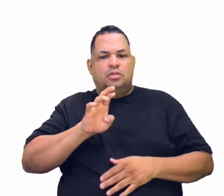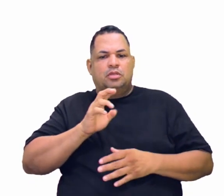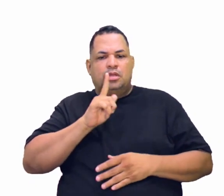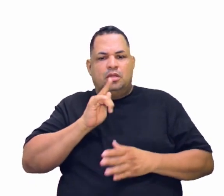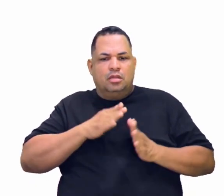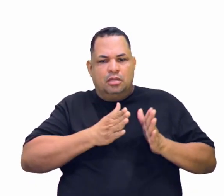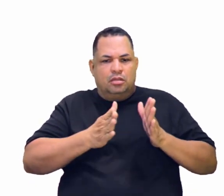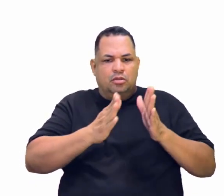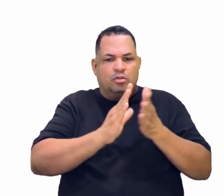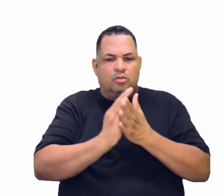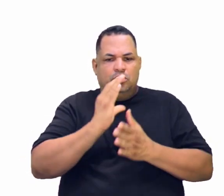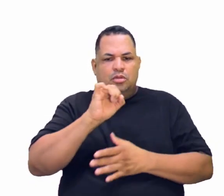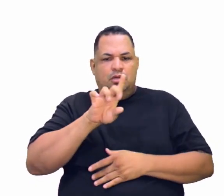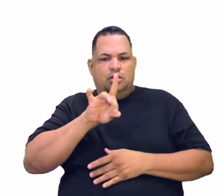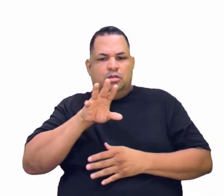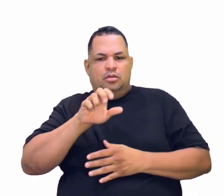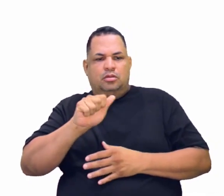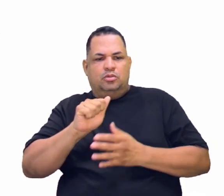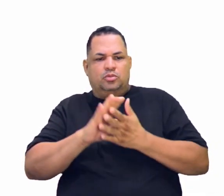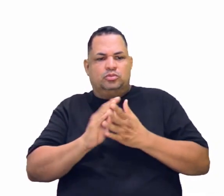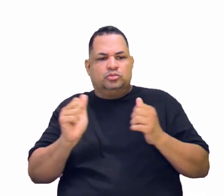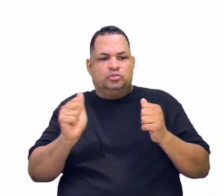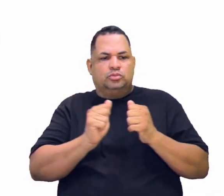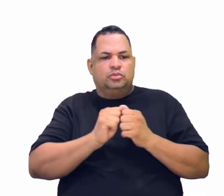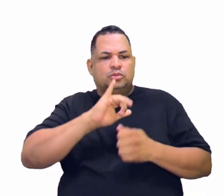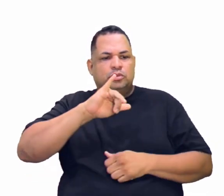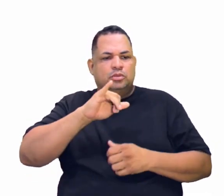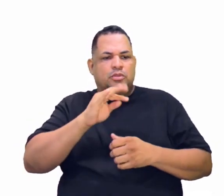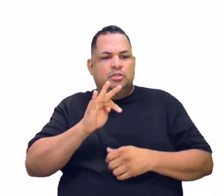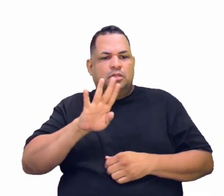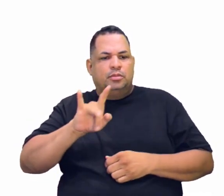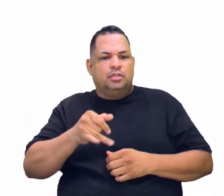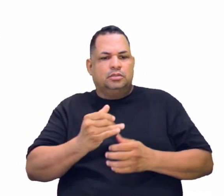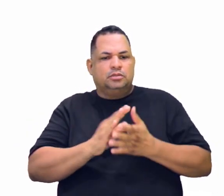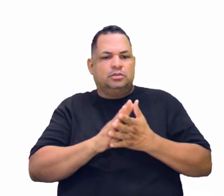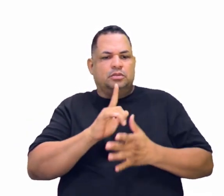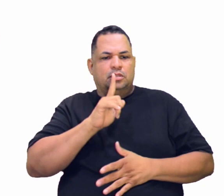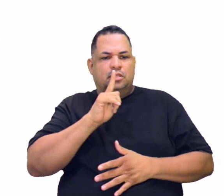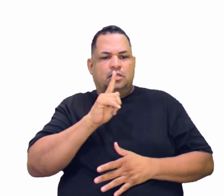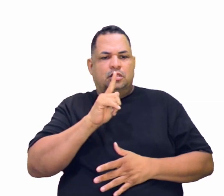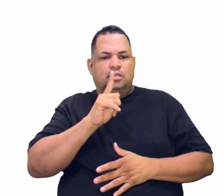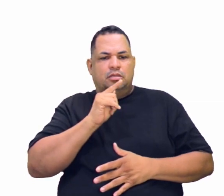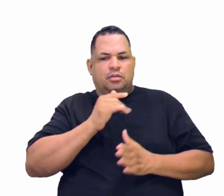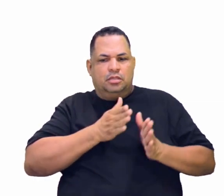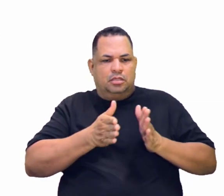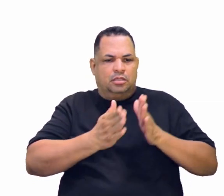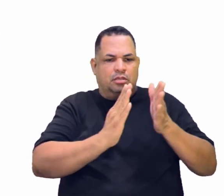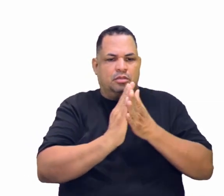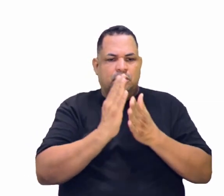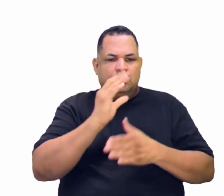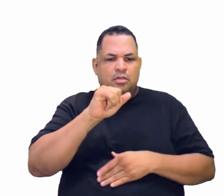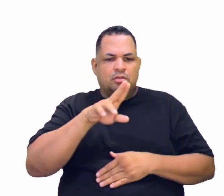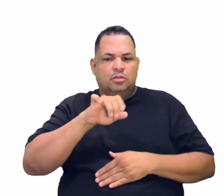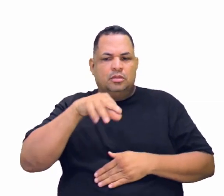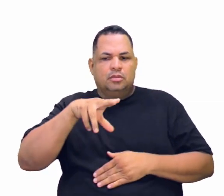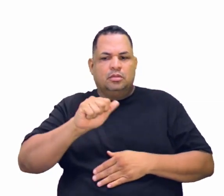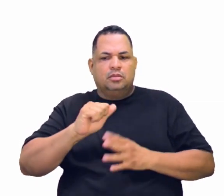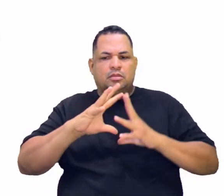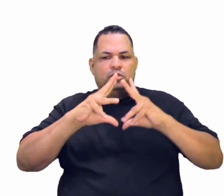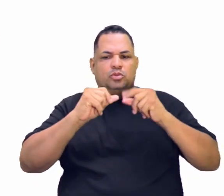que é tributário do Rio Tapajós, e também no Rio Canumã, todos os rios